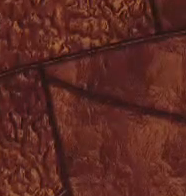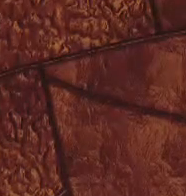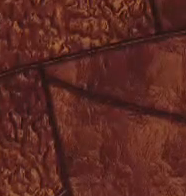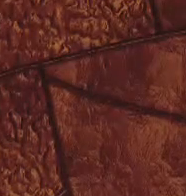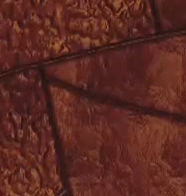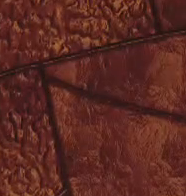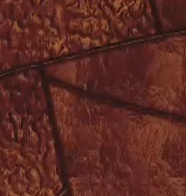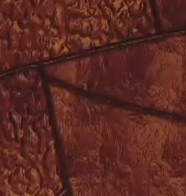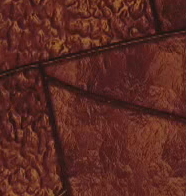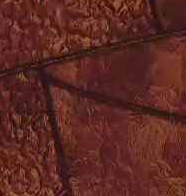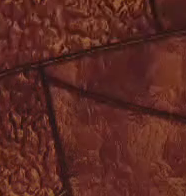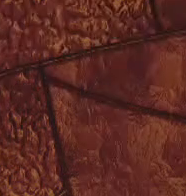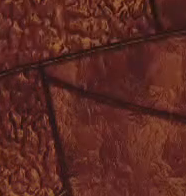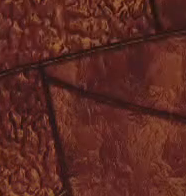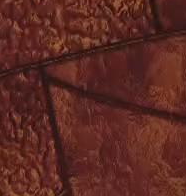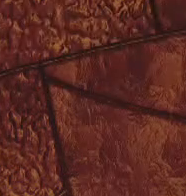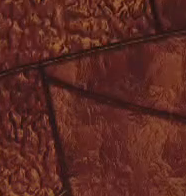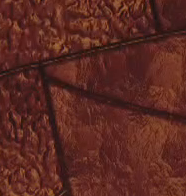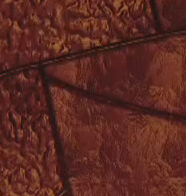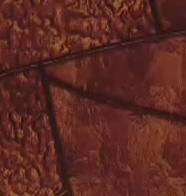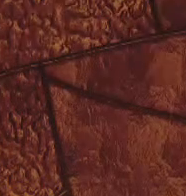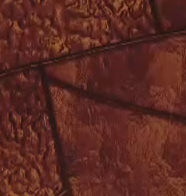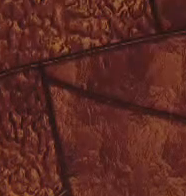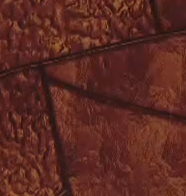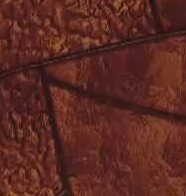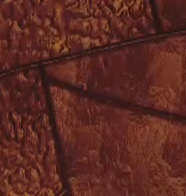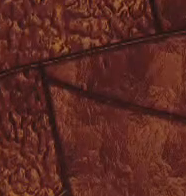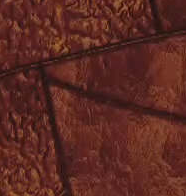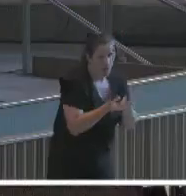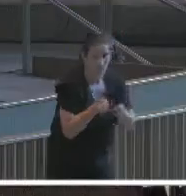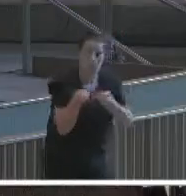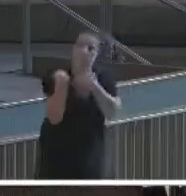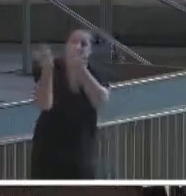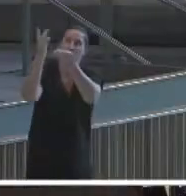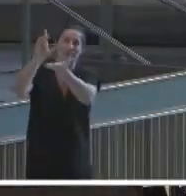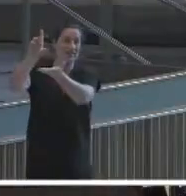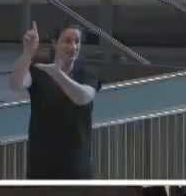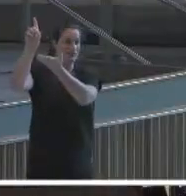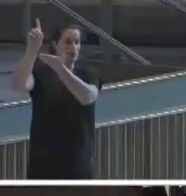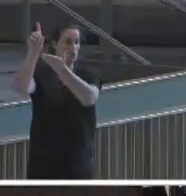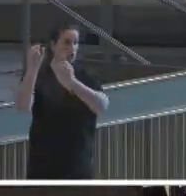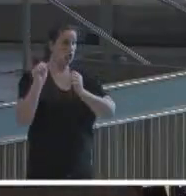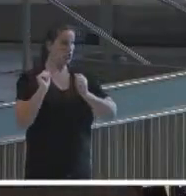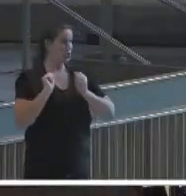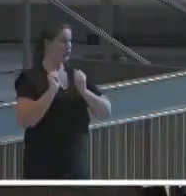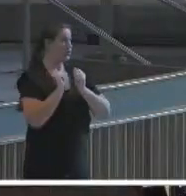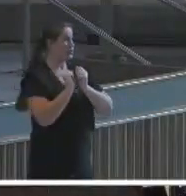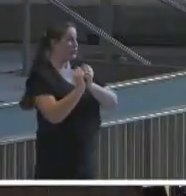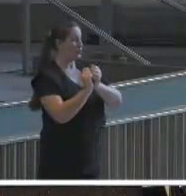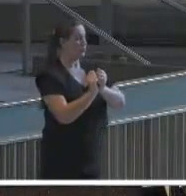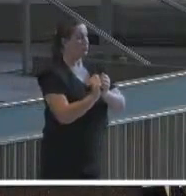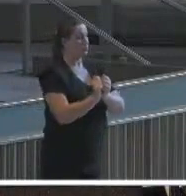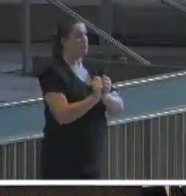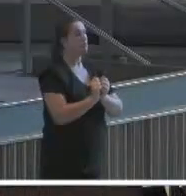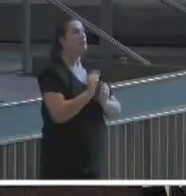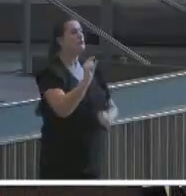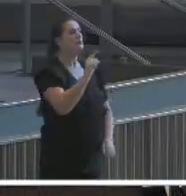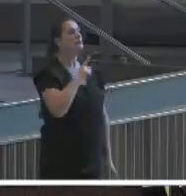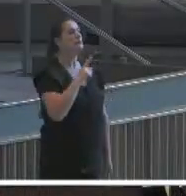para o Senhor e colocados no seu tesouro. E junto com esta recomendação, havia